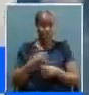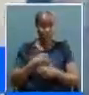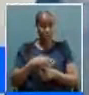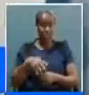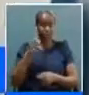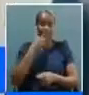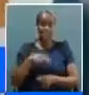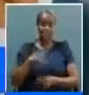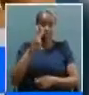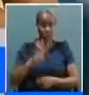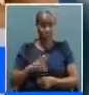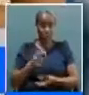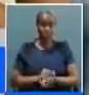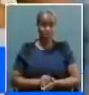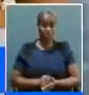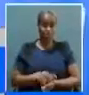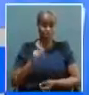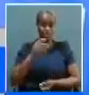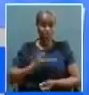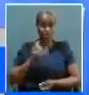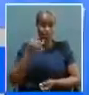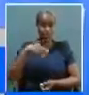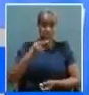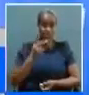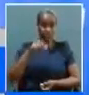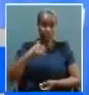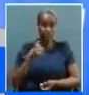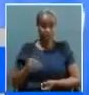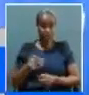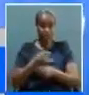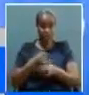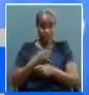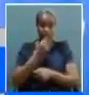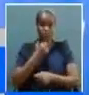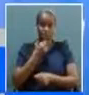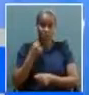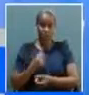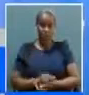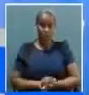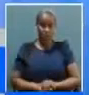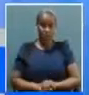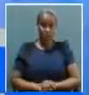O terceiro lugar foi arrebatado por Edvânia Dias, da Ilha do Maio.